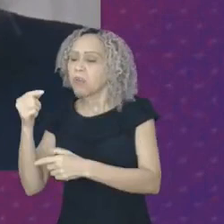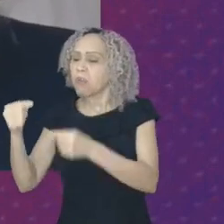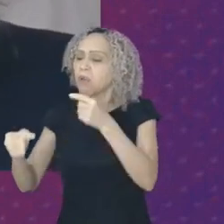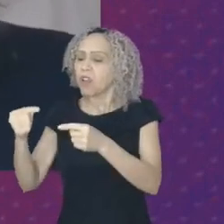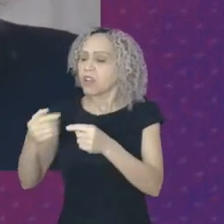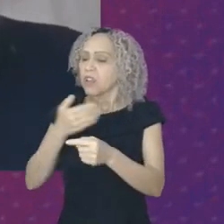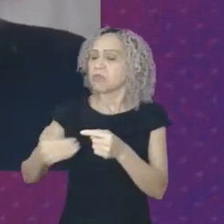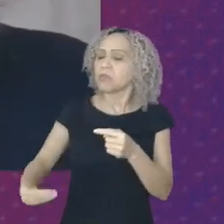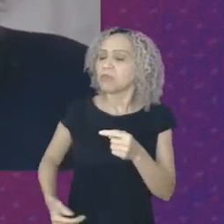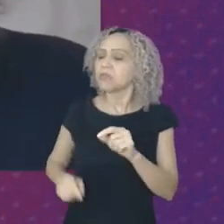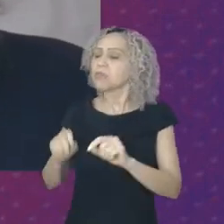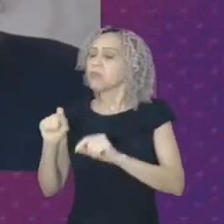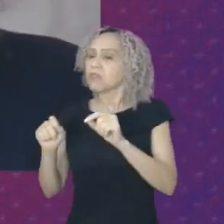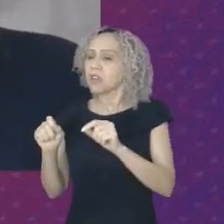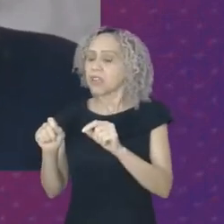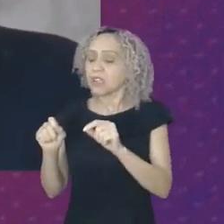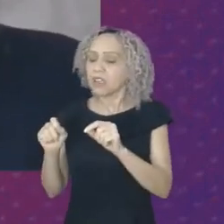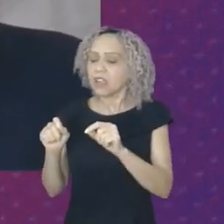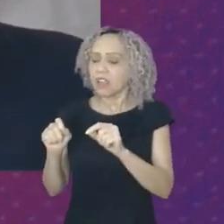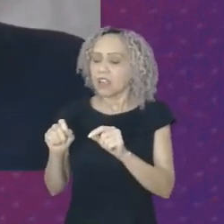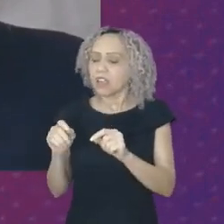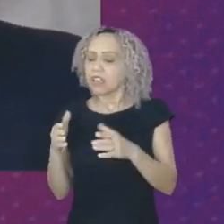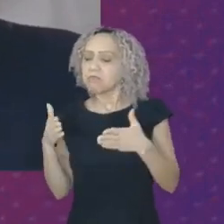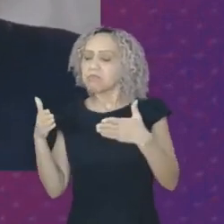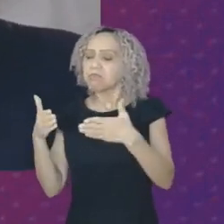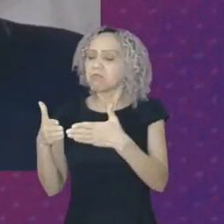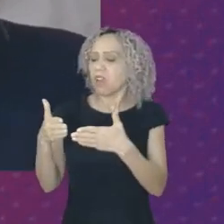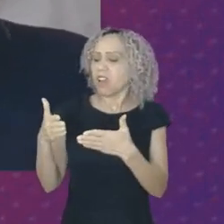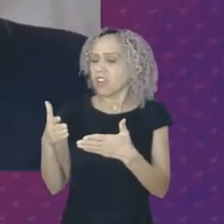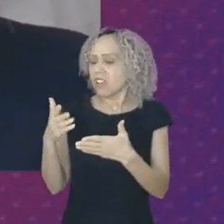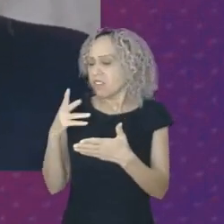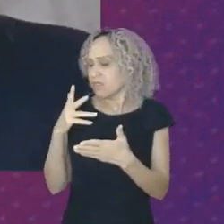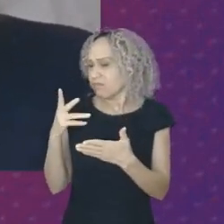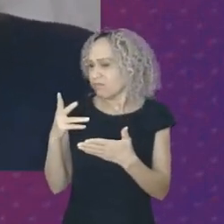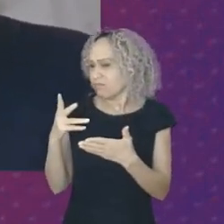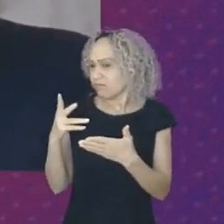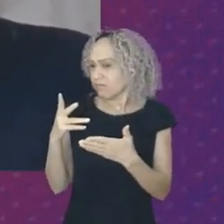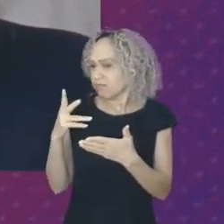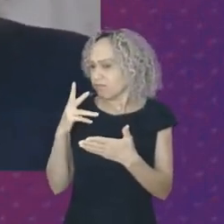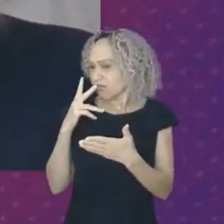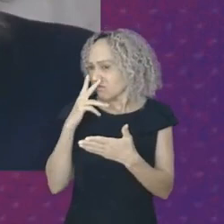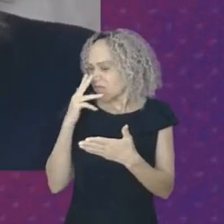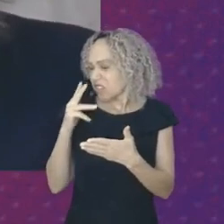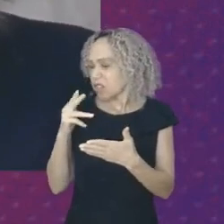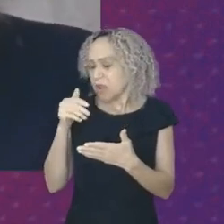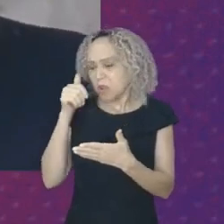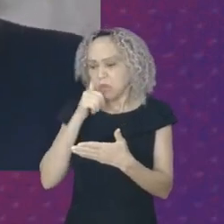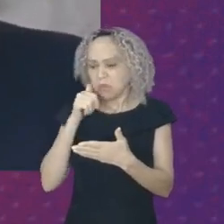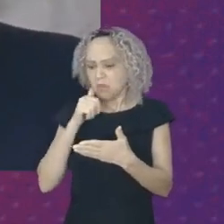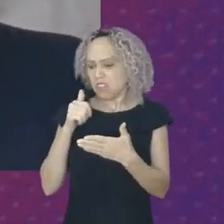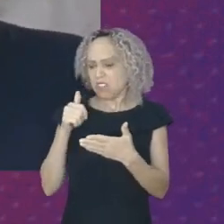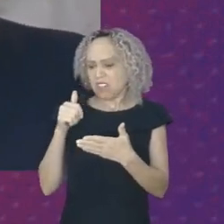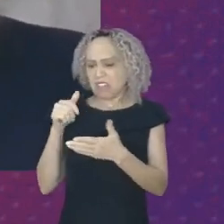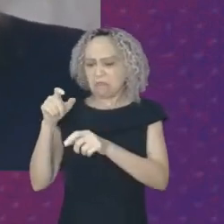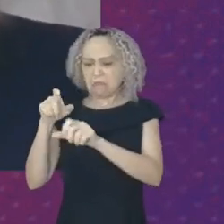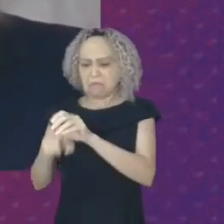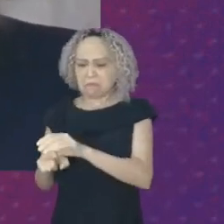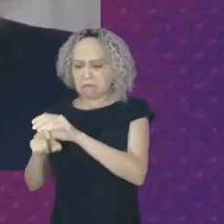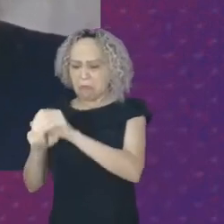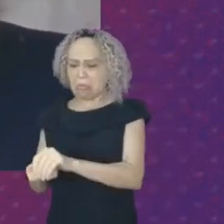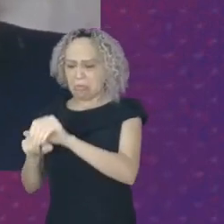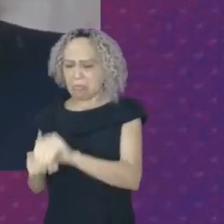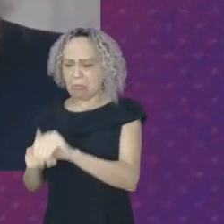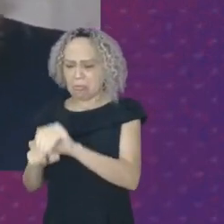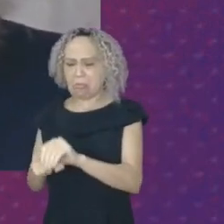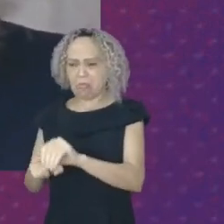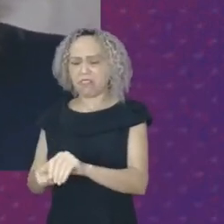o conceito de mulher como se as mulheres não tivessem autonomia sobre a própria